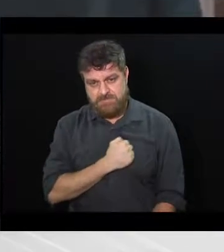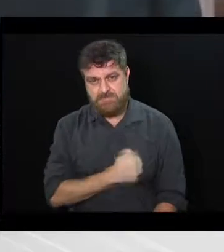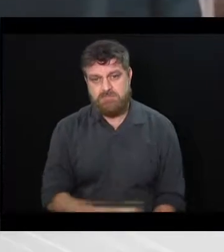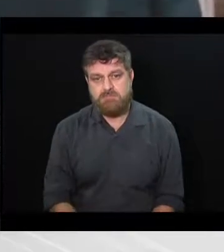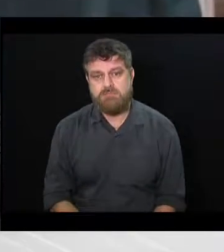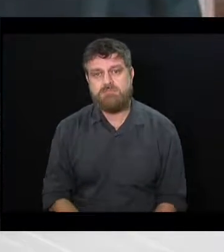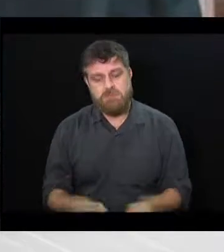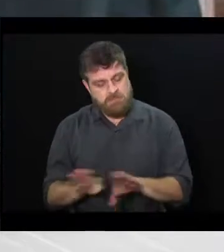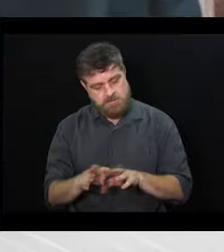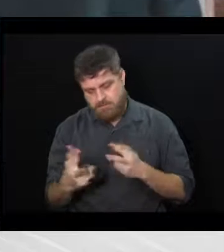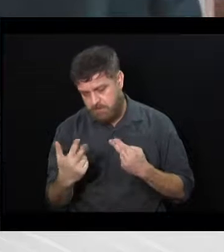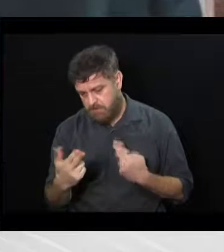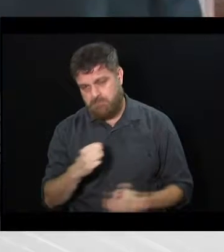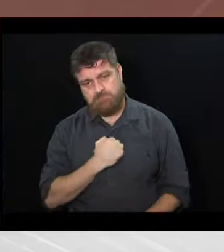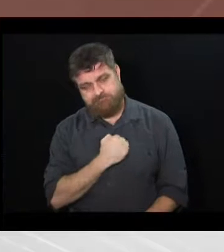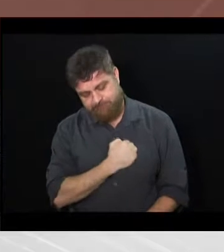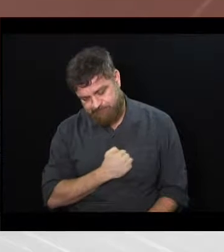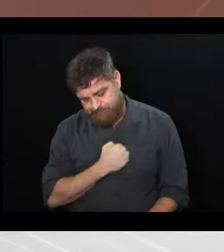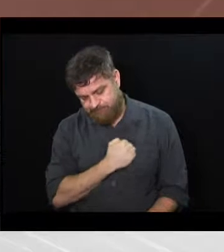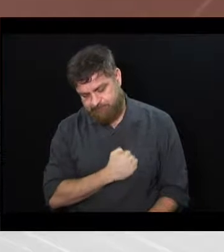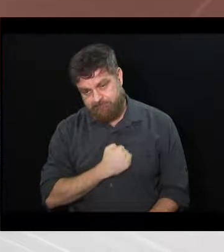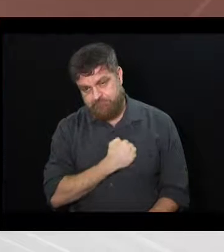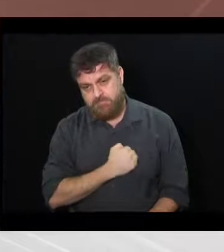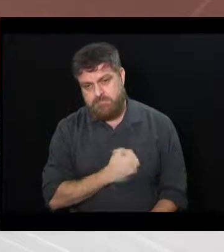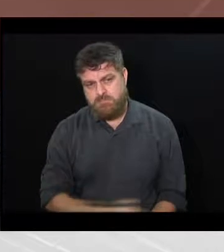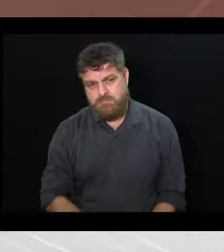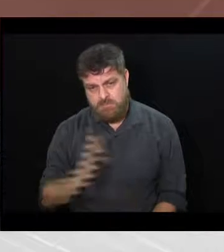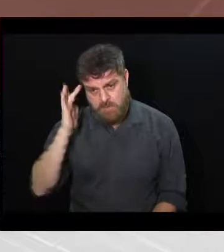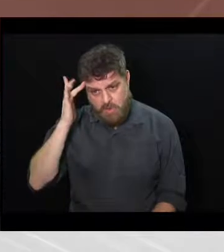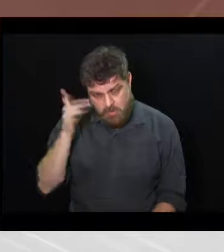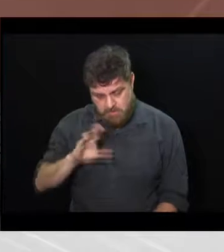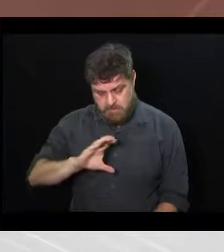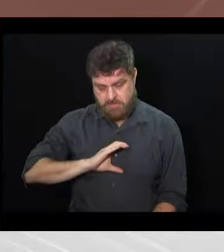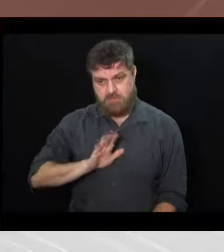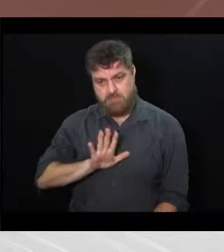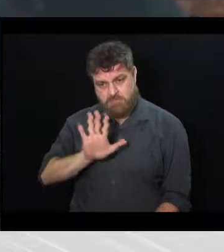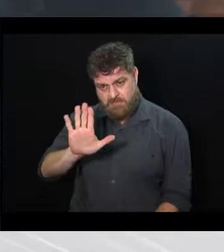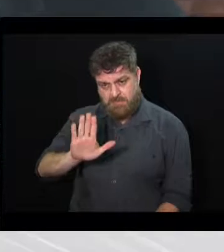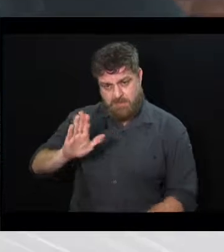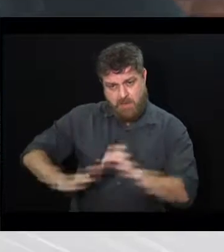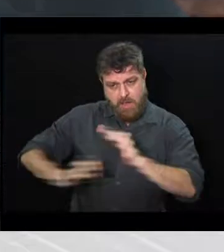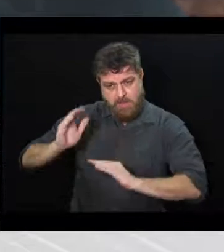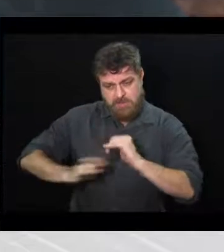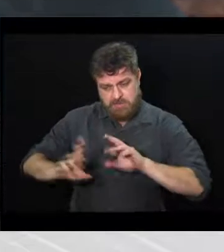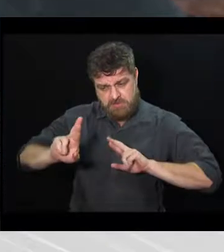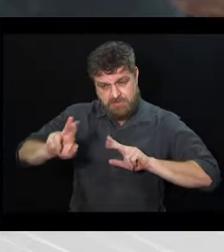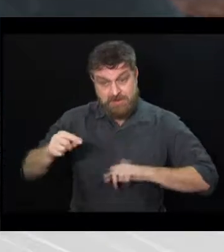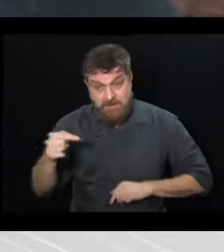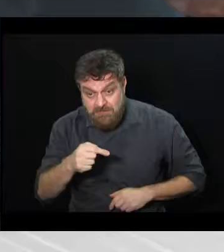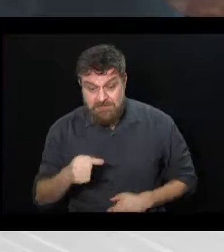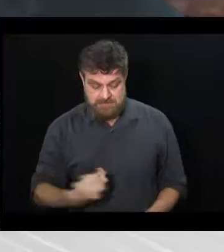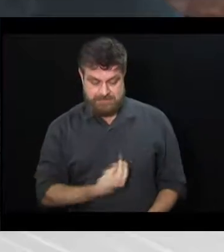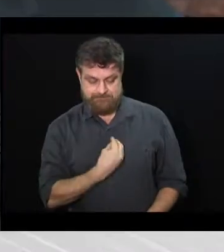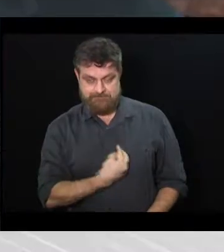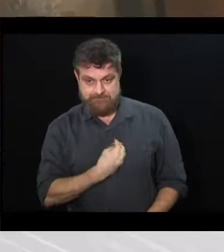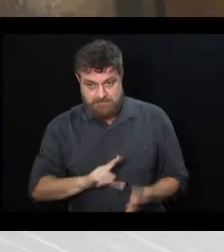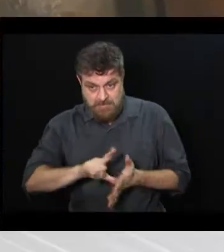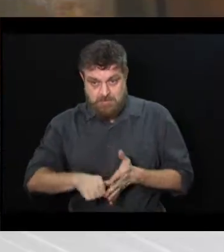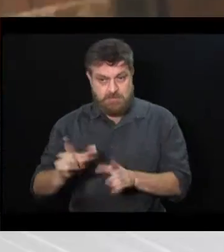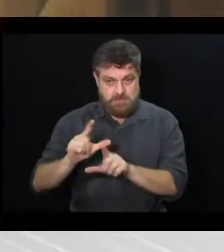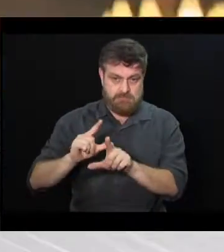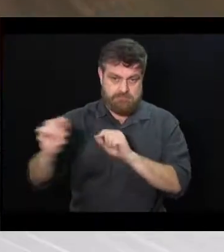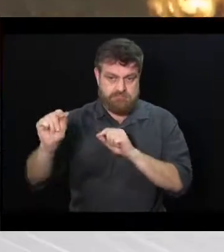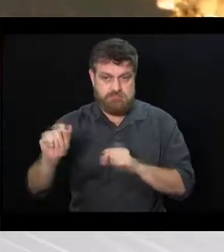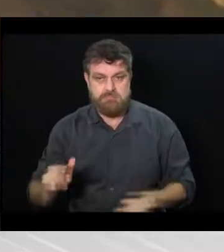Eu também sinto. Eu acho que o Tony não faria o que ele fez se não soubesse que você estaria aqui depois que ele partisse.